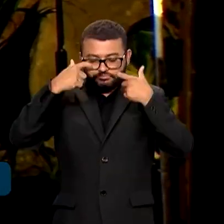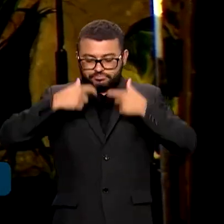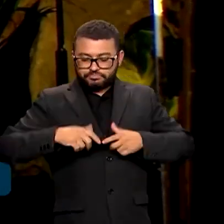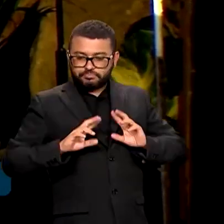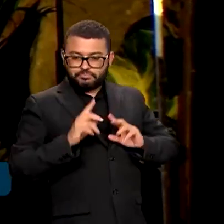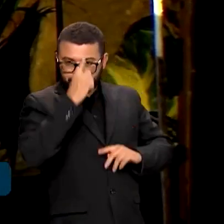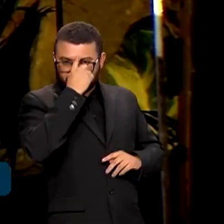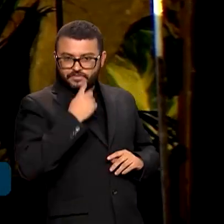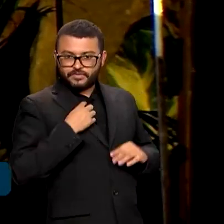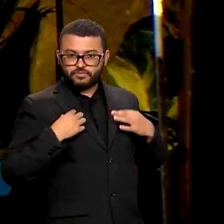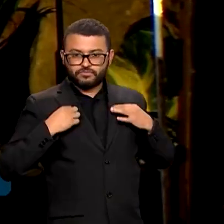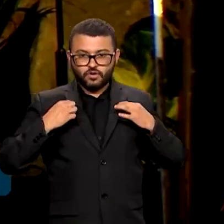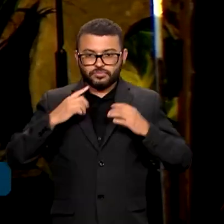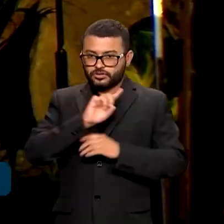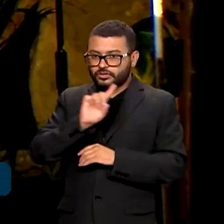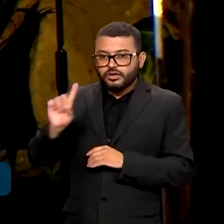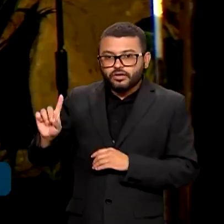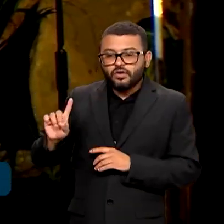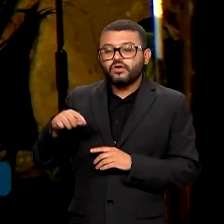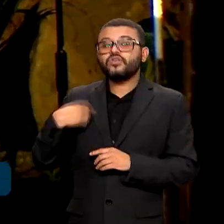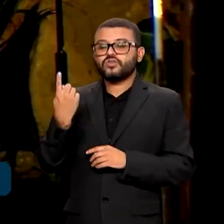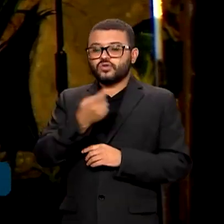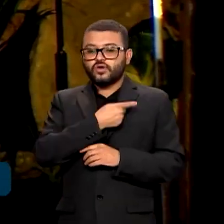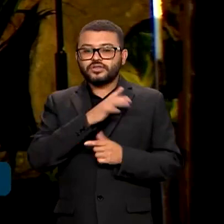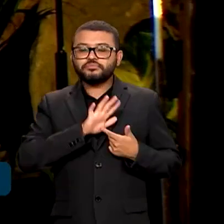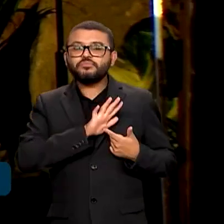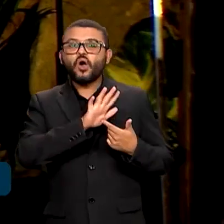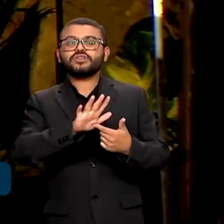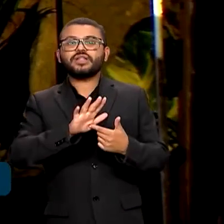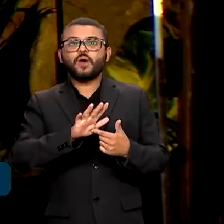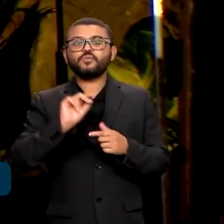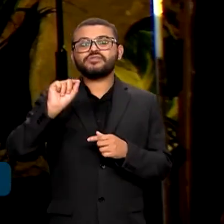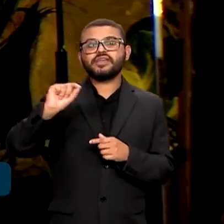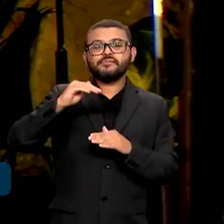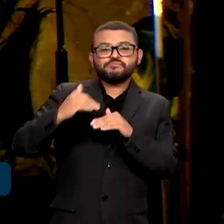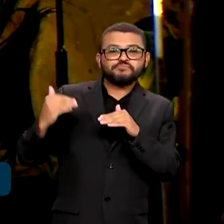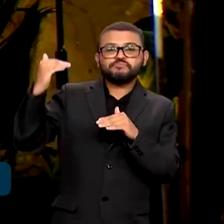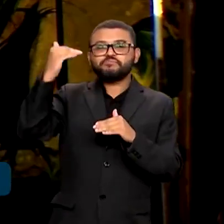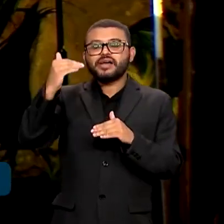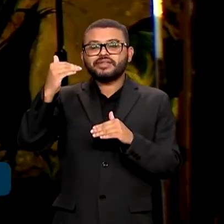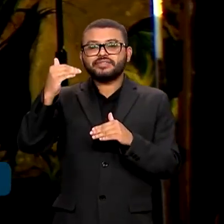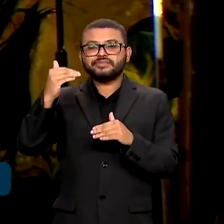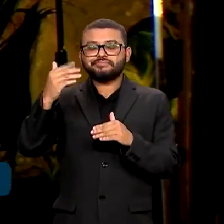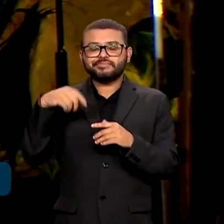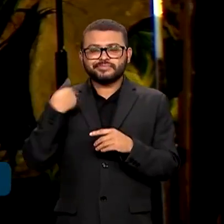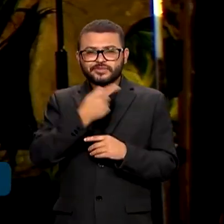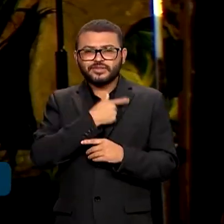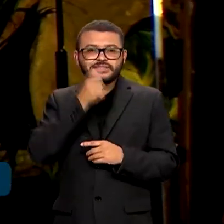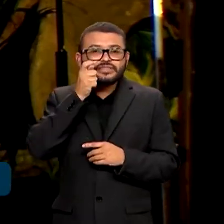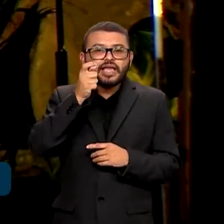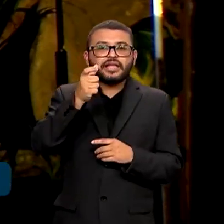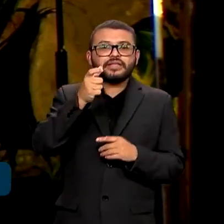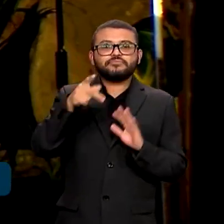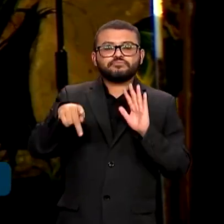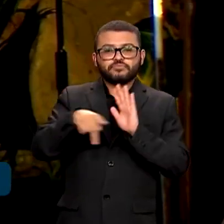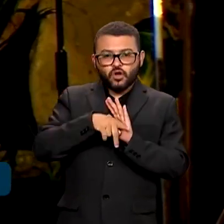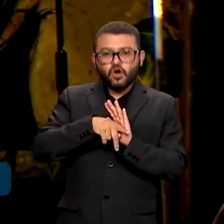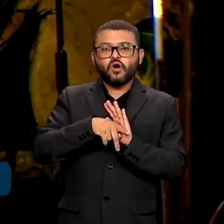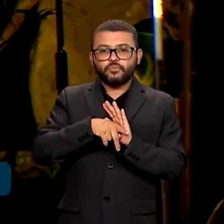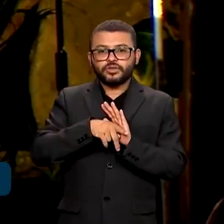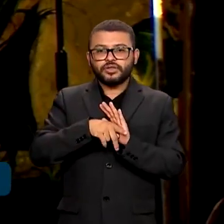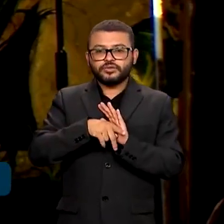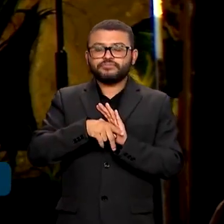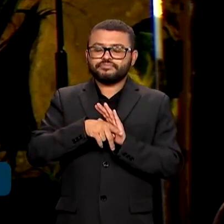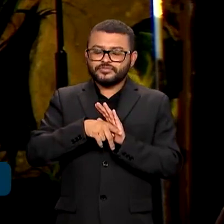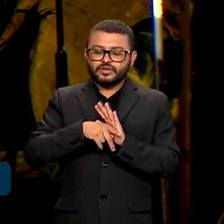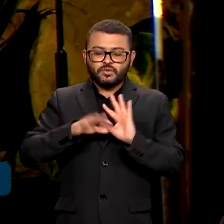festa e a gente quer mostrar mais do que aquilo que a gente se